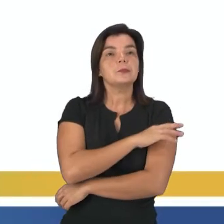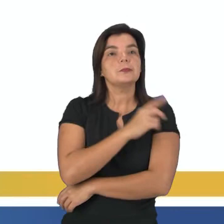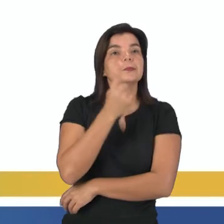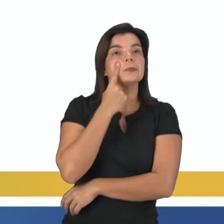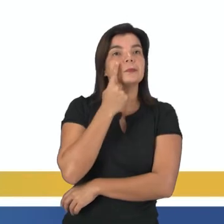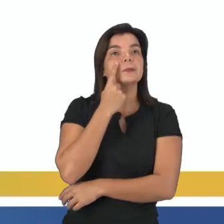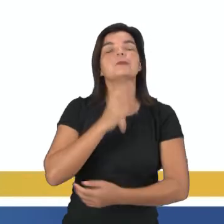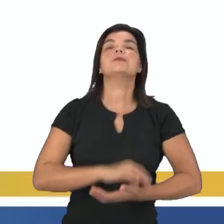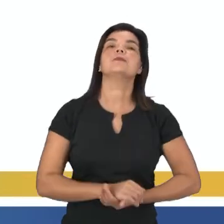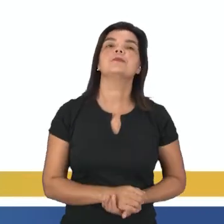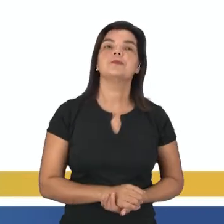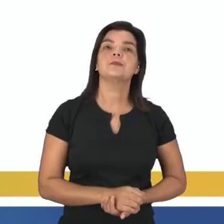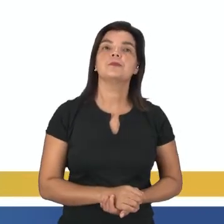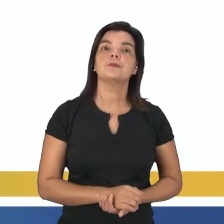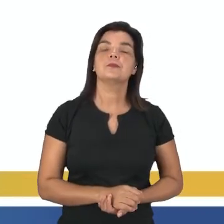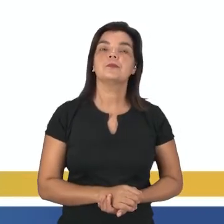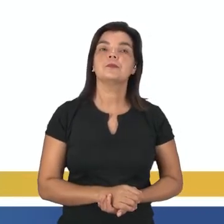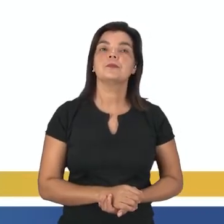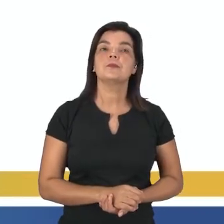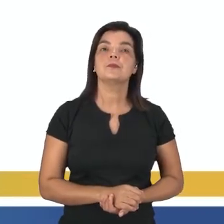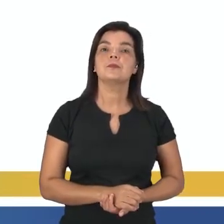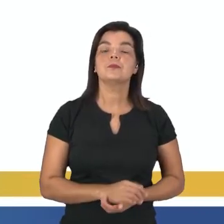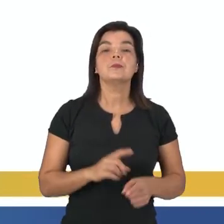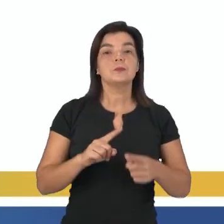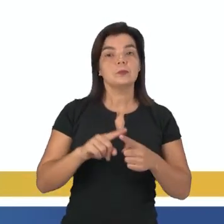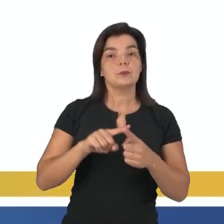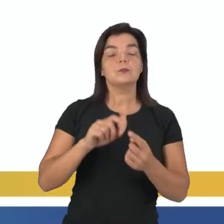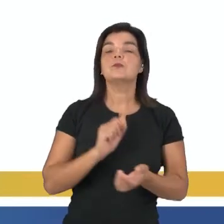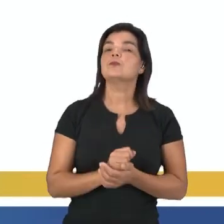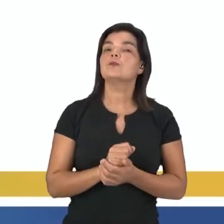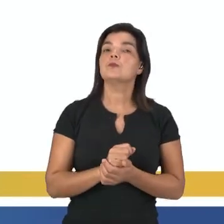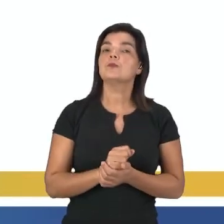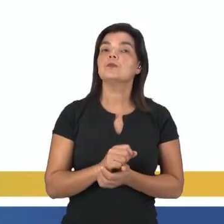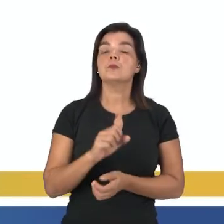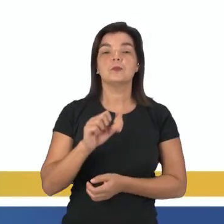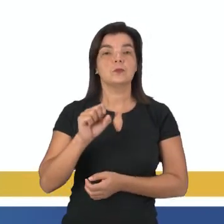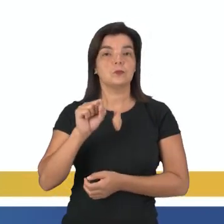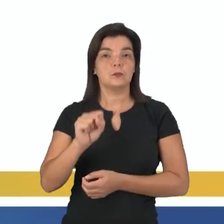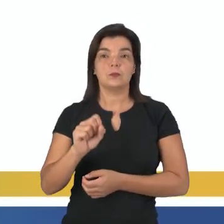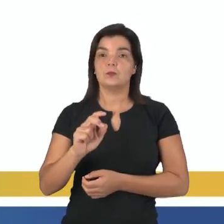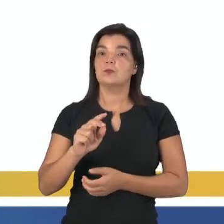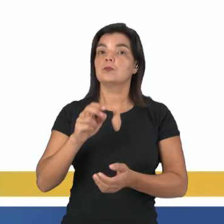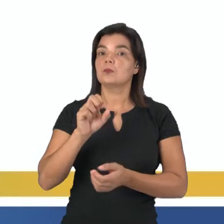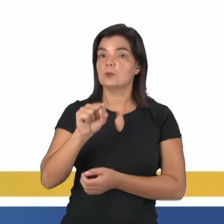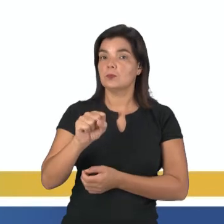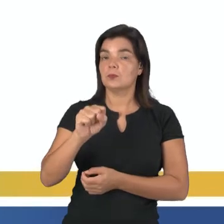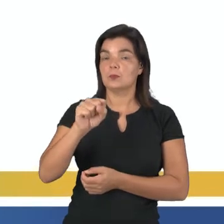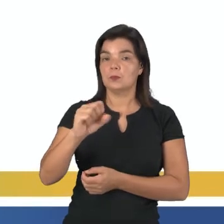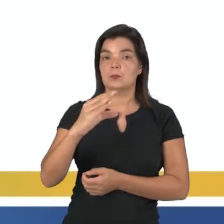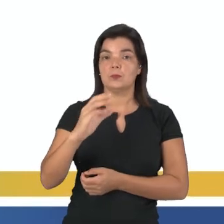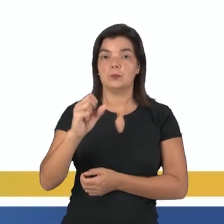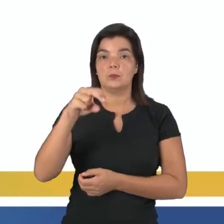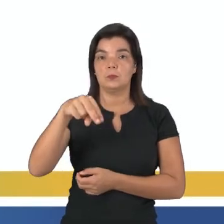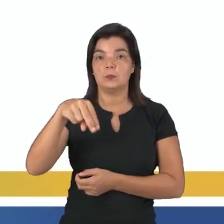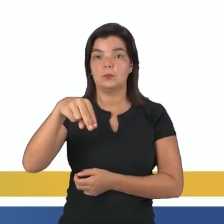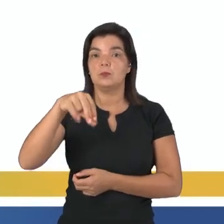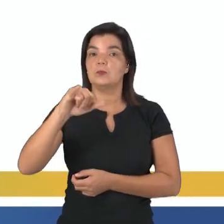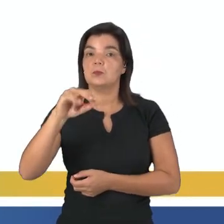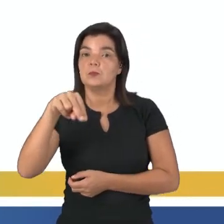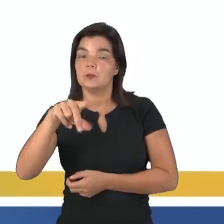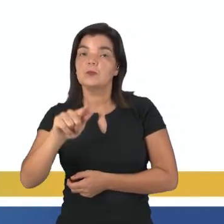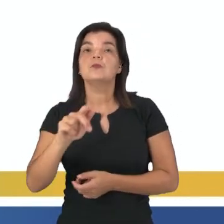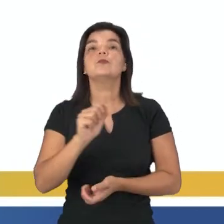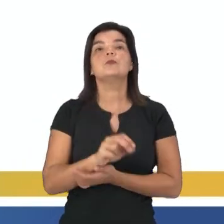lá. Aqui você vai utilizar, né, o scanner, porque o que o enunciado quer saber? Nele fragmento, ó,